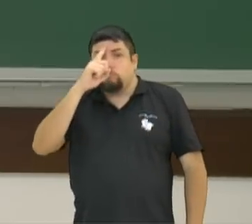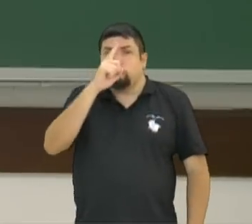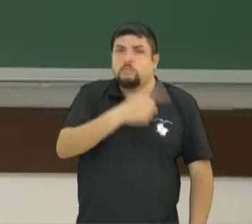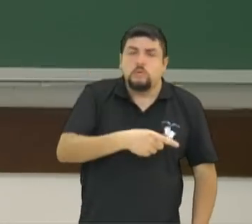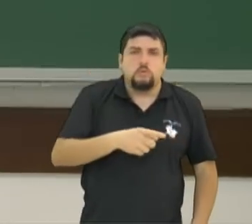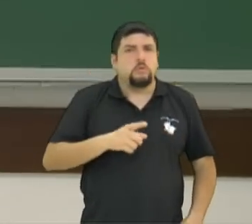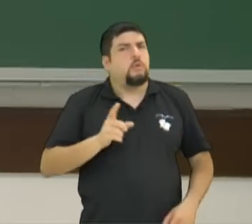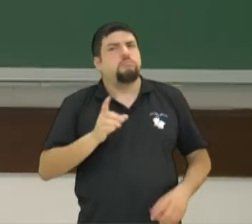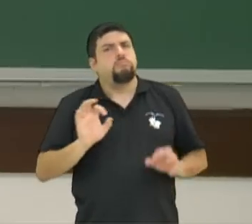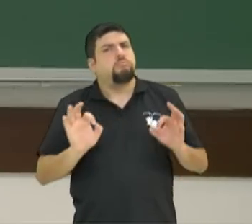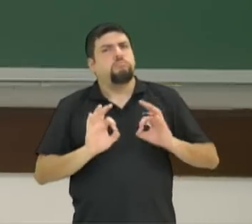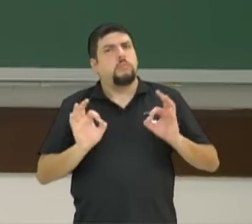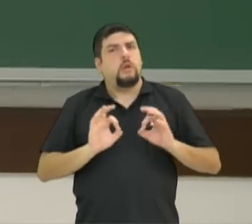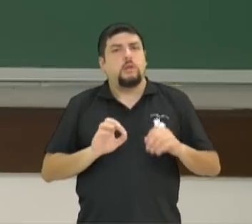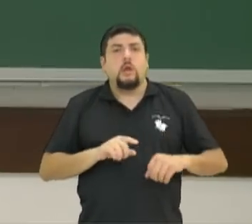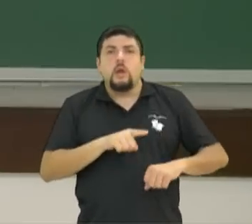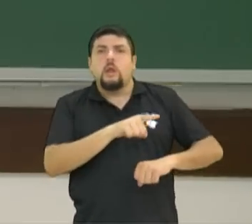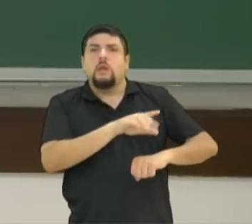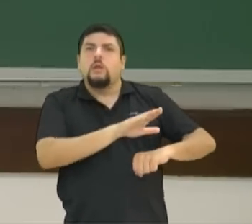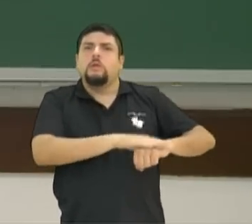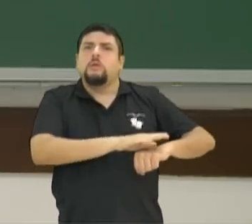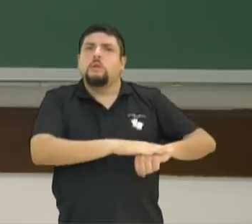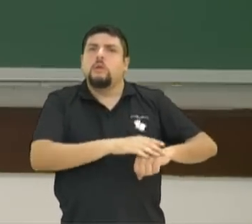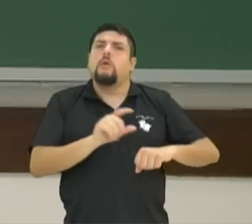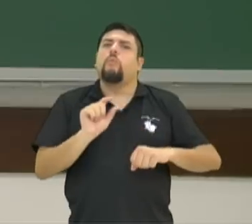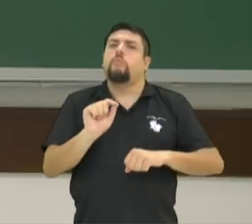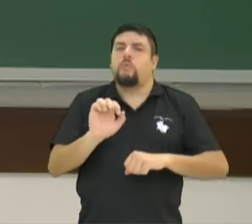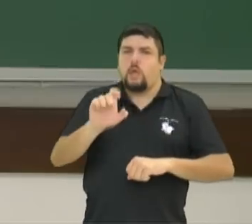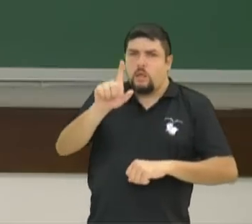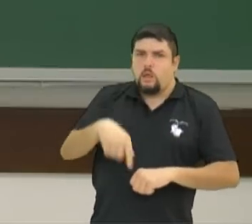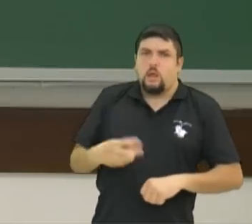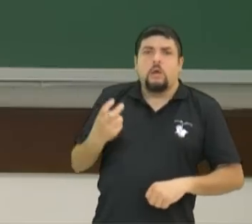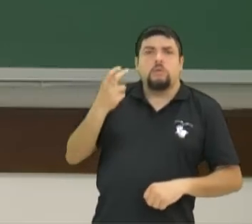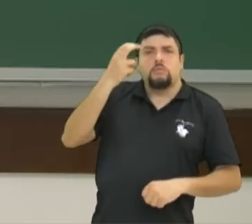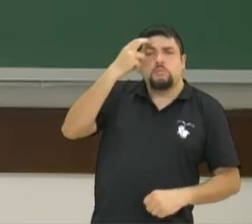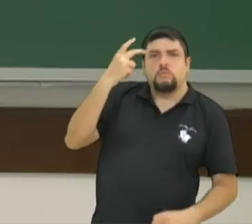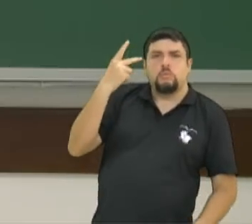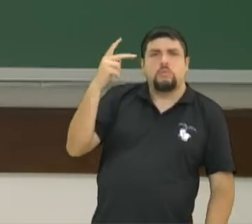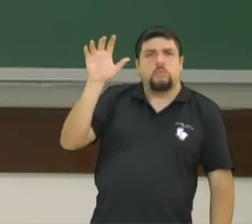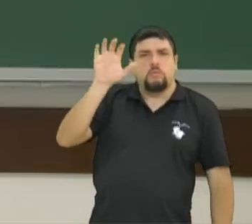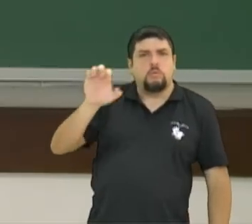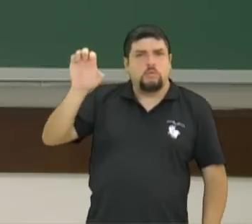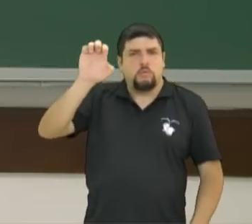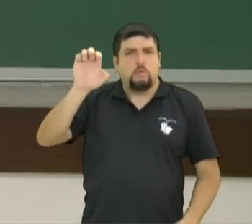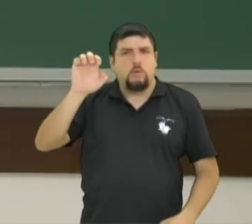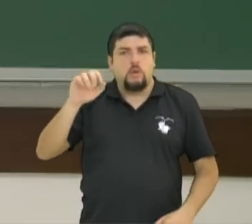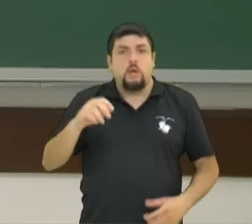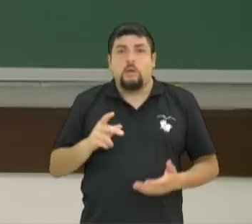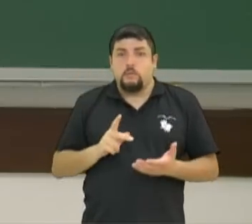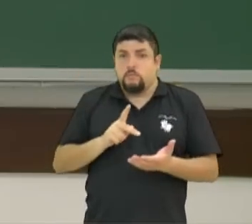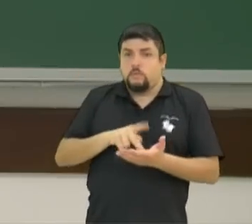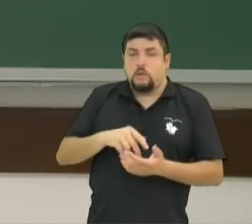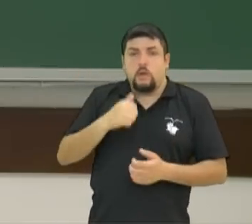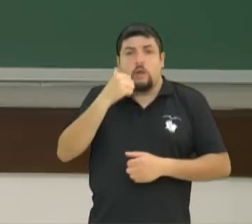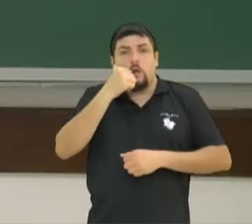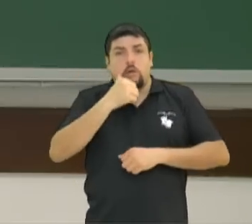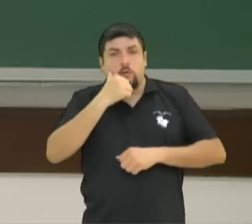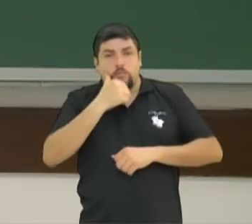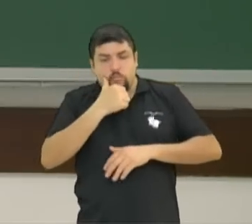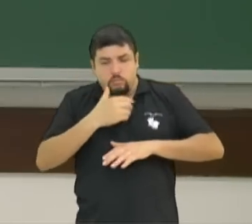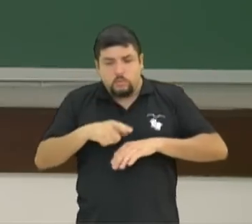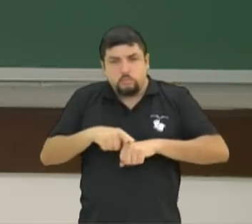de conduta, era uma prática neste momento, porque as mulheres atribuíam a amamentação, as mulheres brancas atribuíam